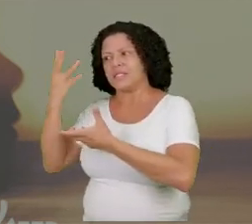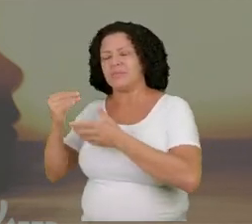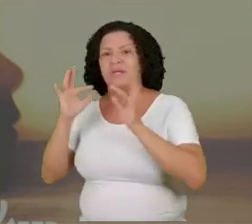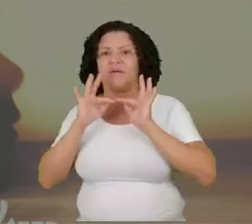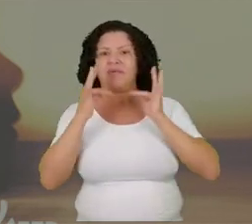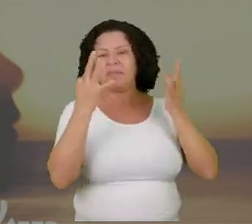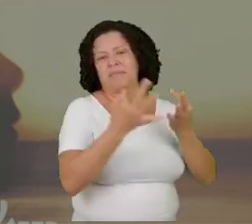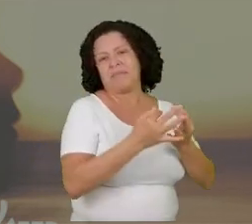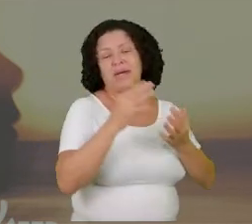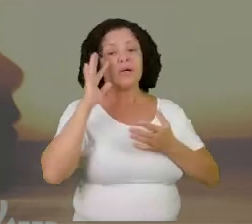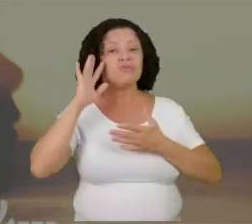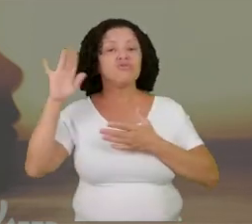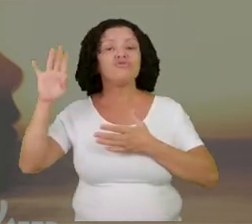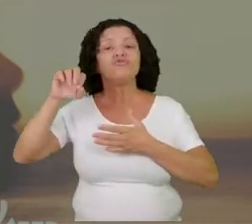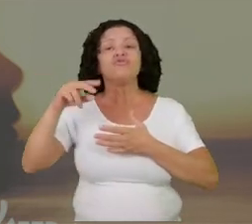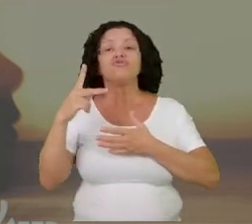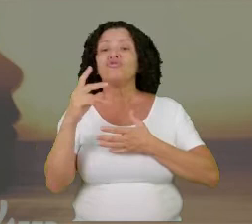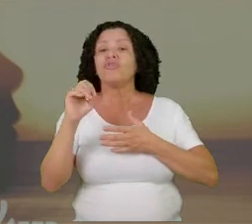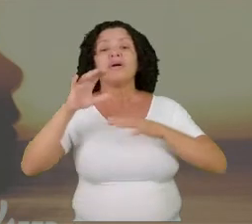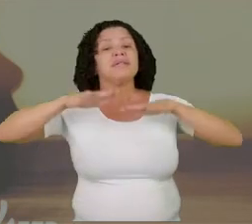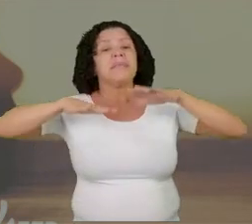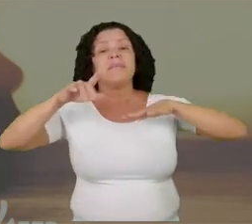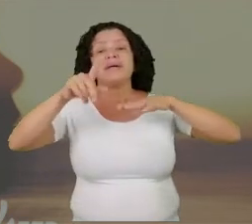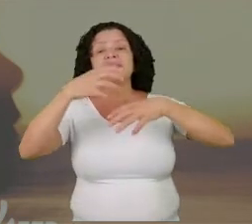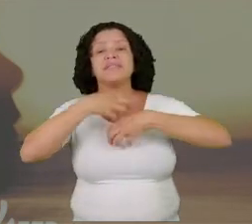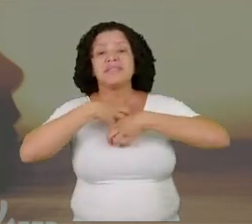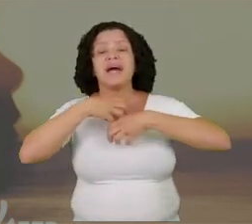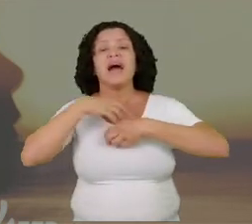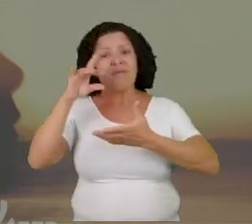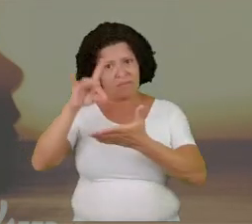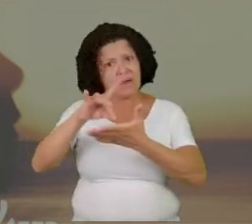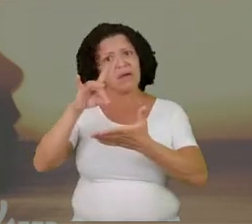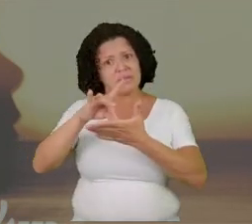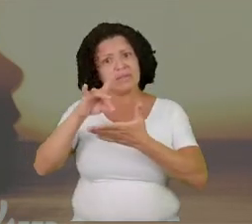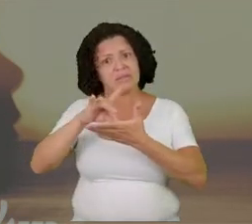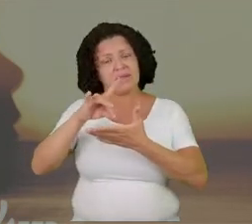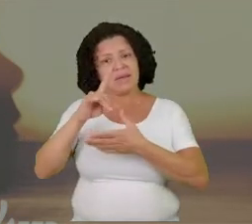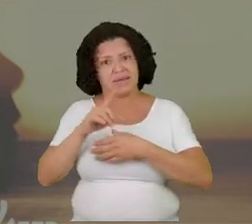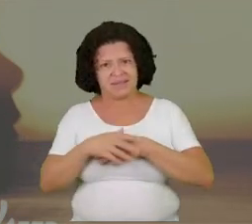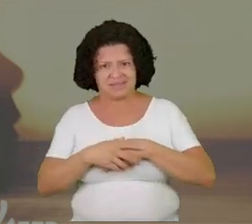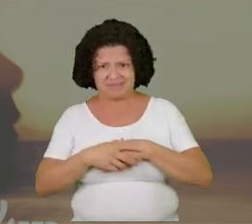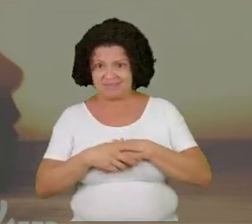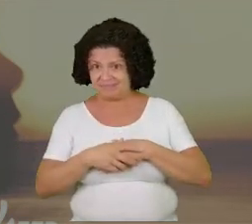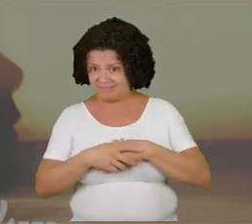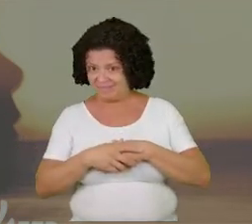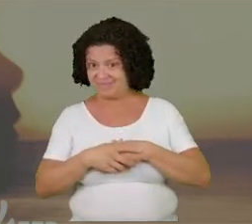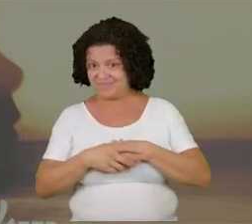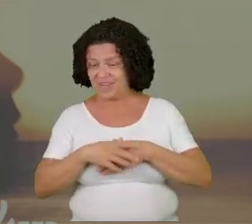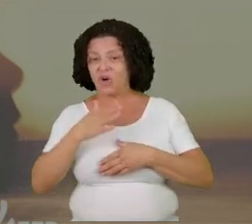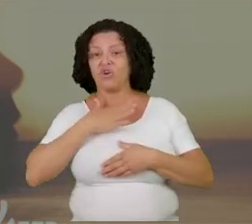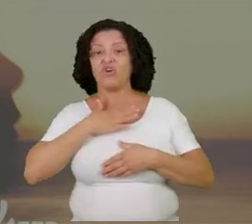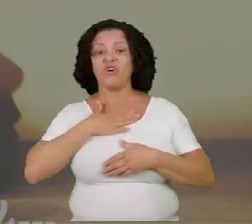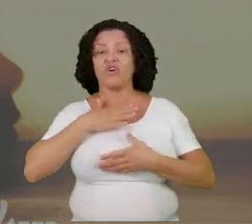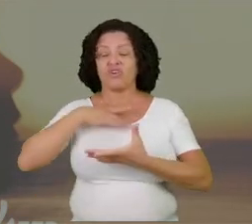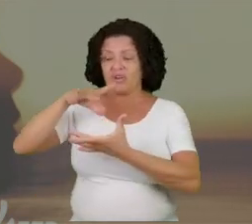com a família, né? E essa sensação, ela é verdadeiramente real. Já que o nosso